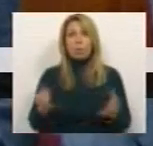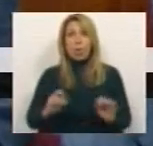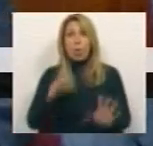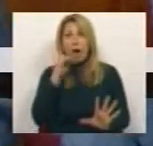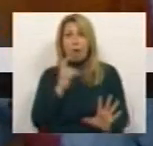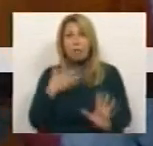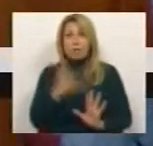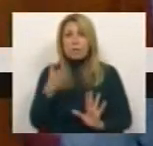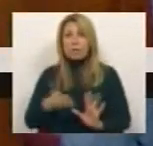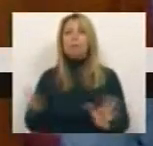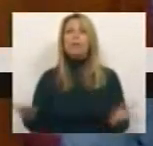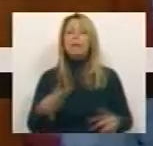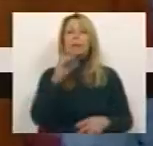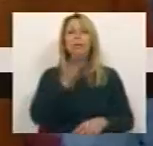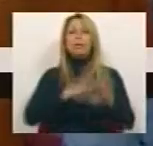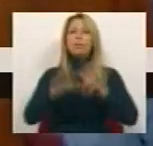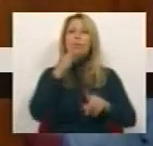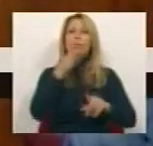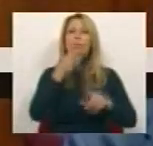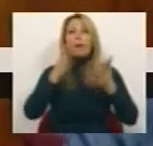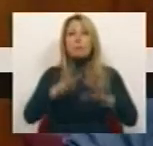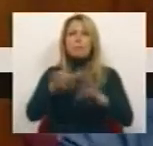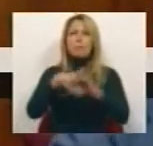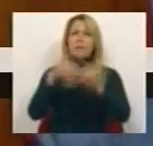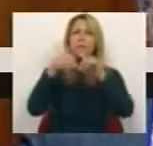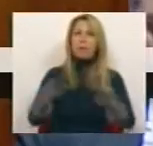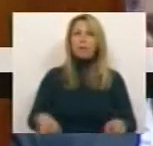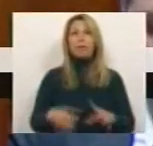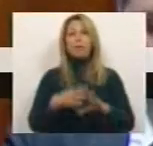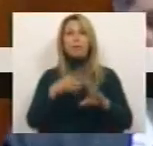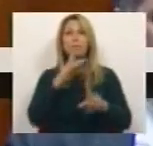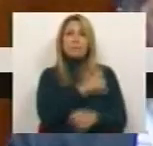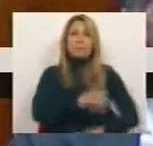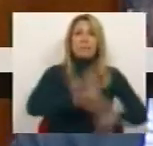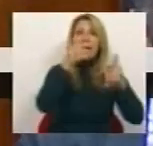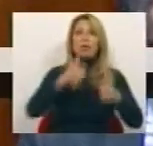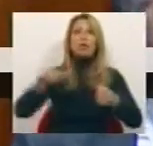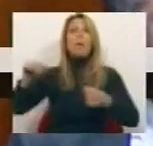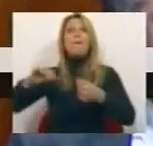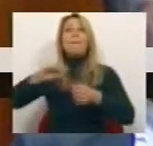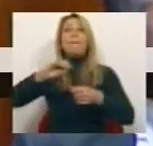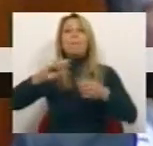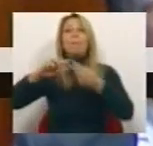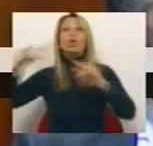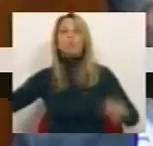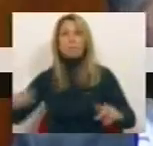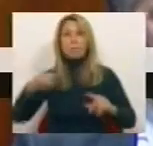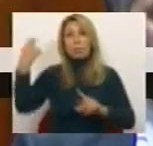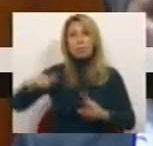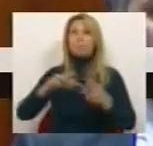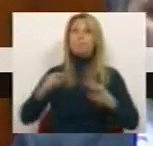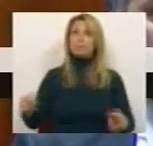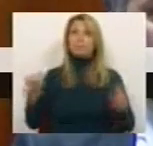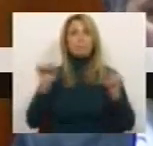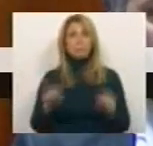deputados, precisamos de atores diferentes, precisamos das cidades, dos municípios, dos autarcas. A política deste Governo é aqui também inequívoca